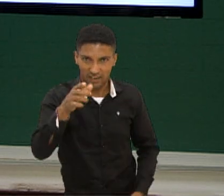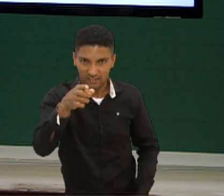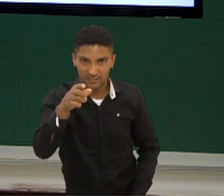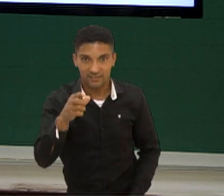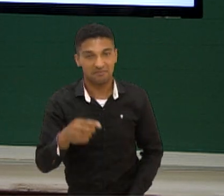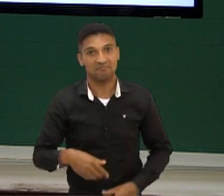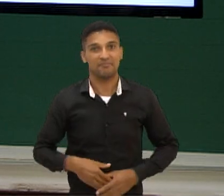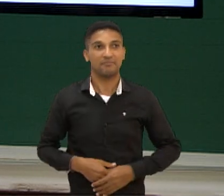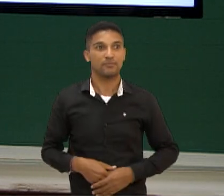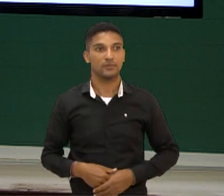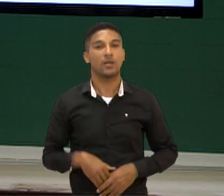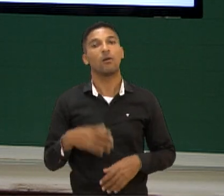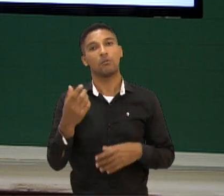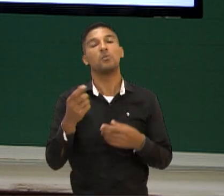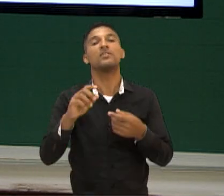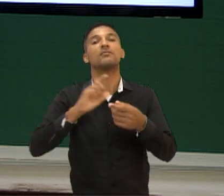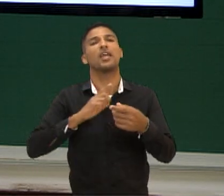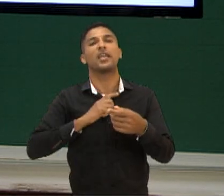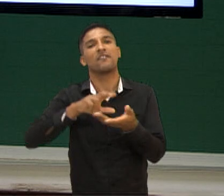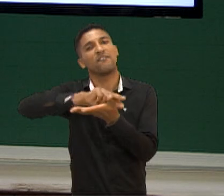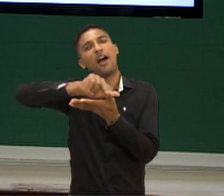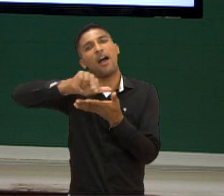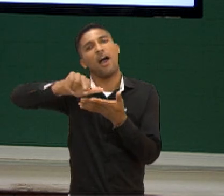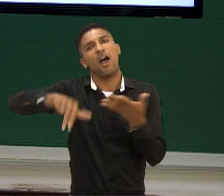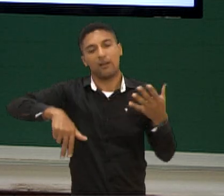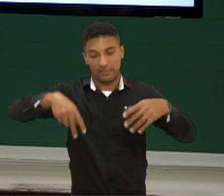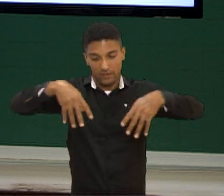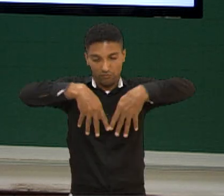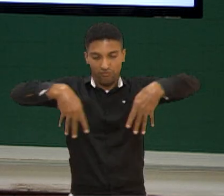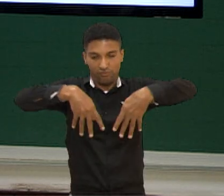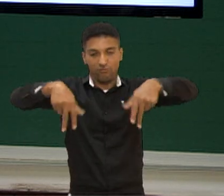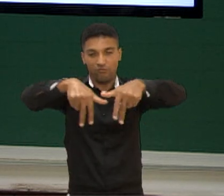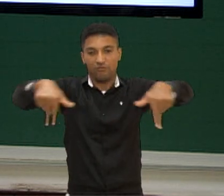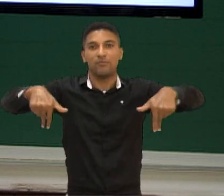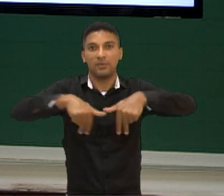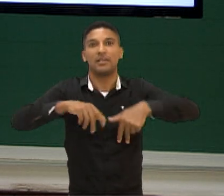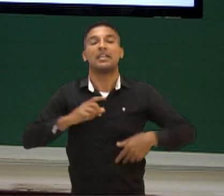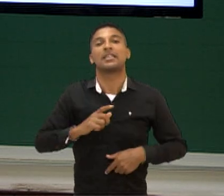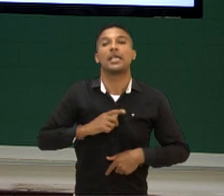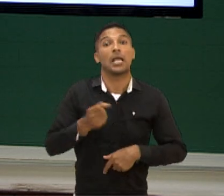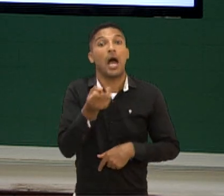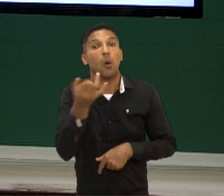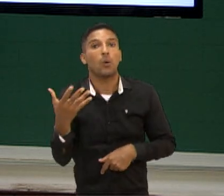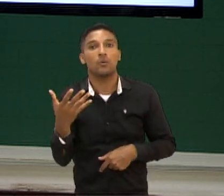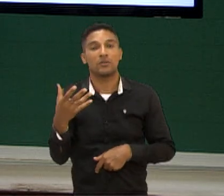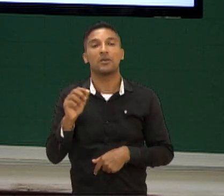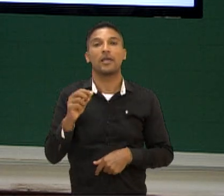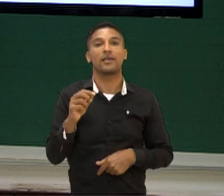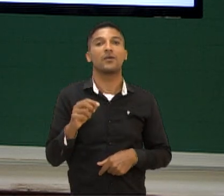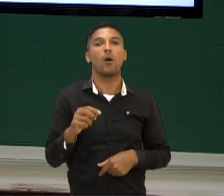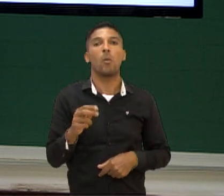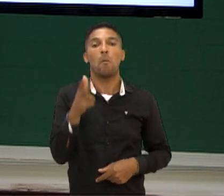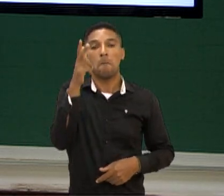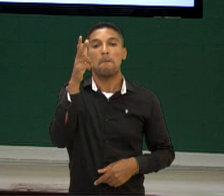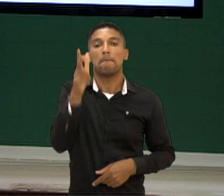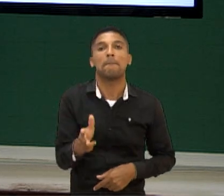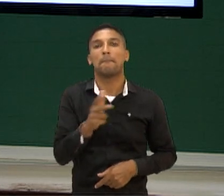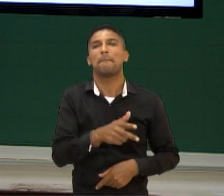Tem a pessoa que vai ser, sei lá, você pode até brincar que alguém vai ser um animalzinho, alguma coisa, um papagaio,